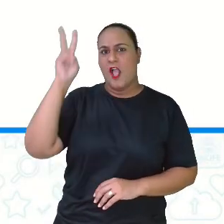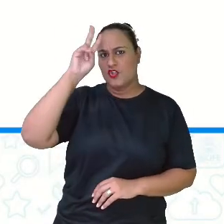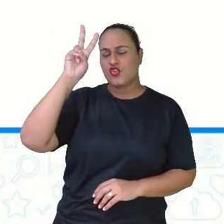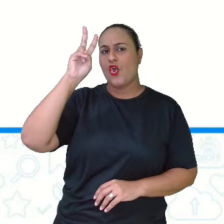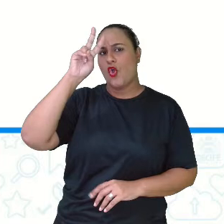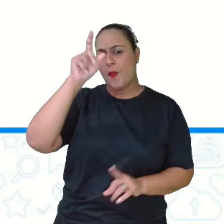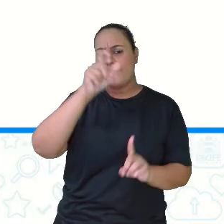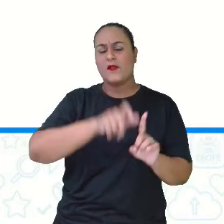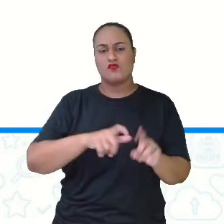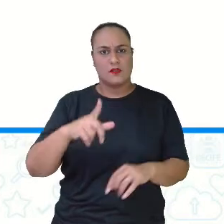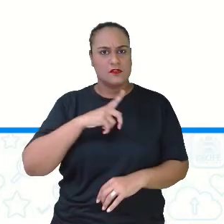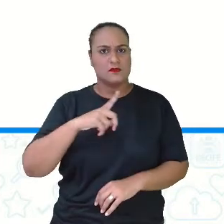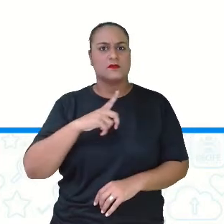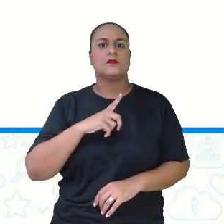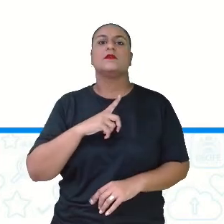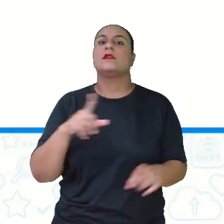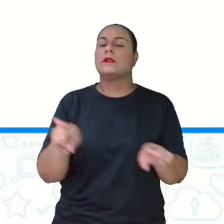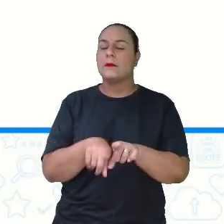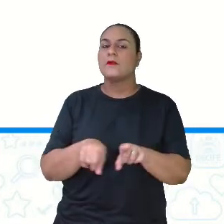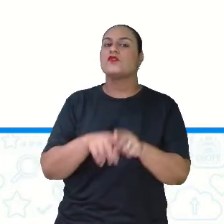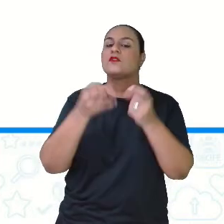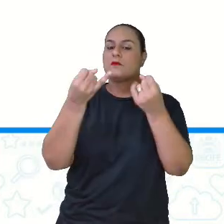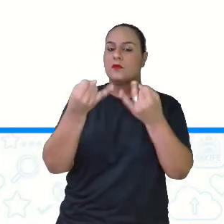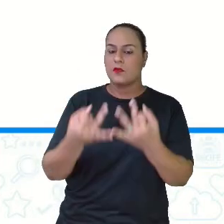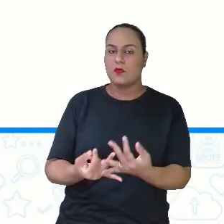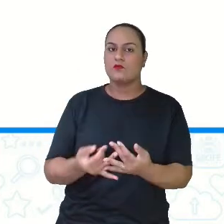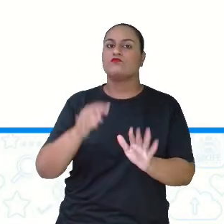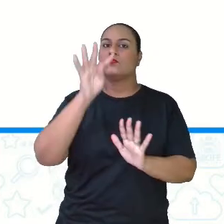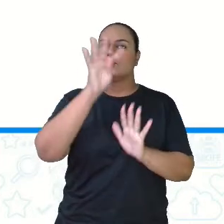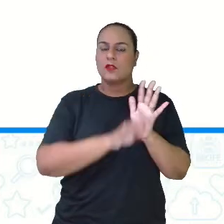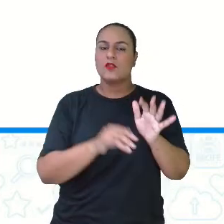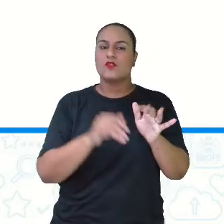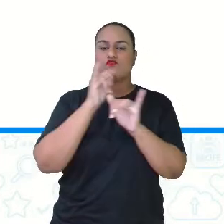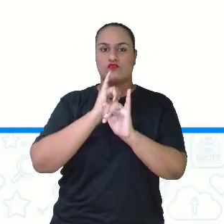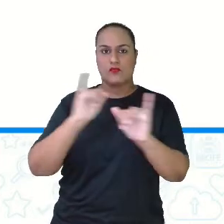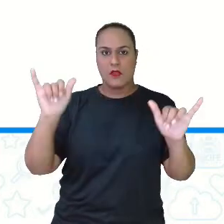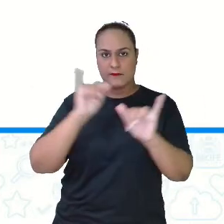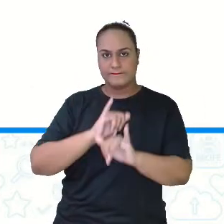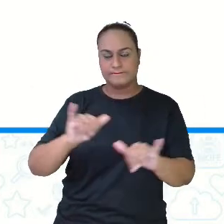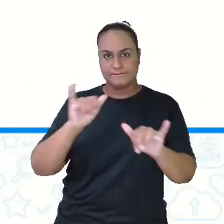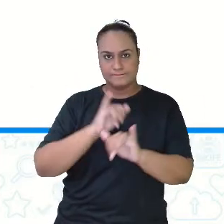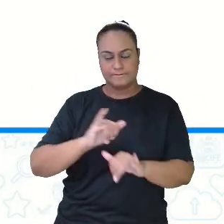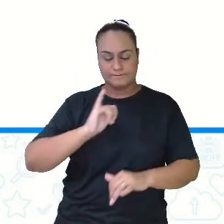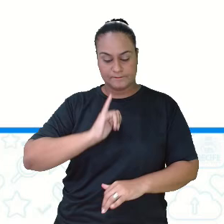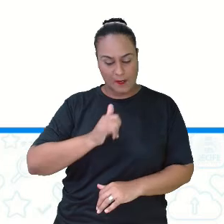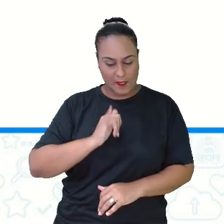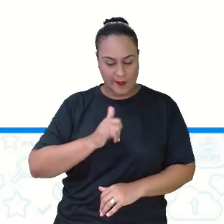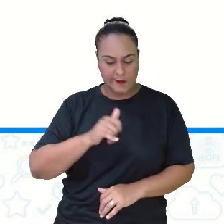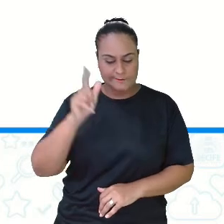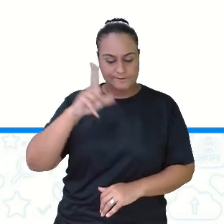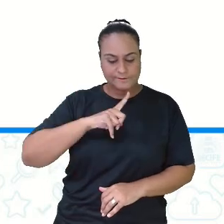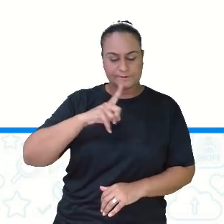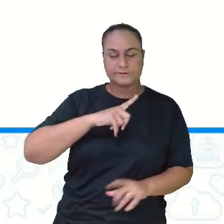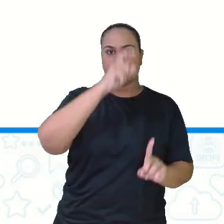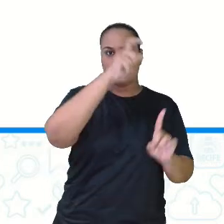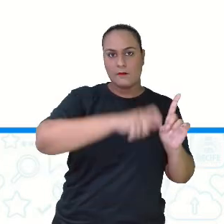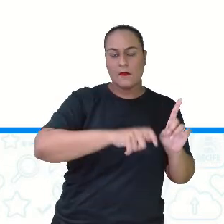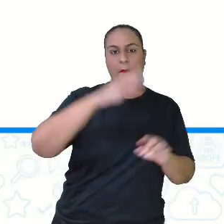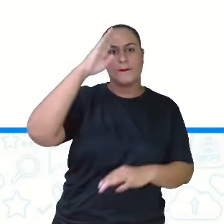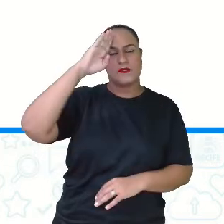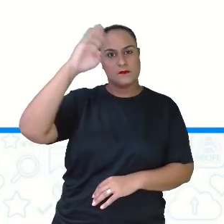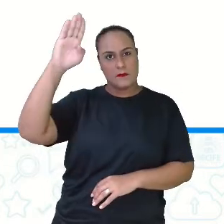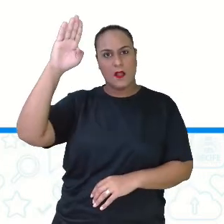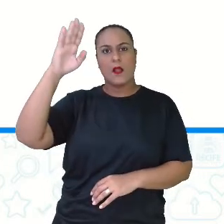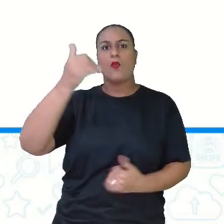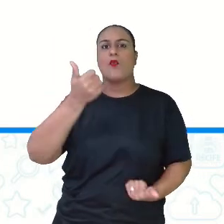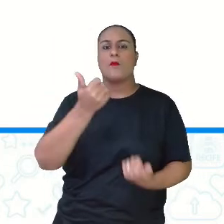a gente também já falou sobre personagens, que o texto narrativo sempre conta com personagens, principal, secundários, mas nessa